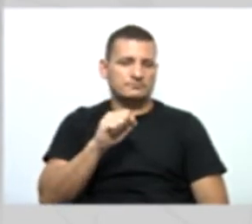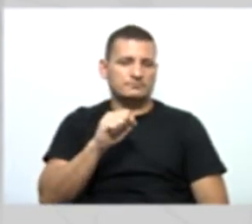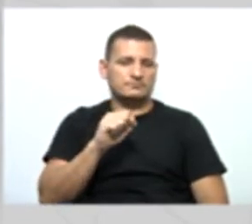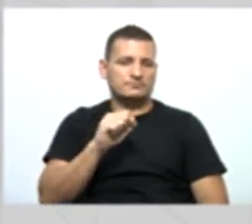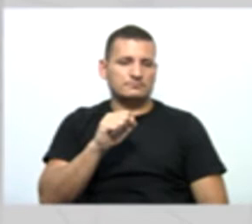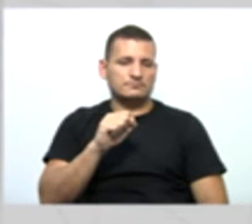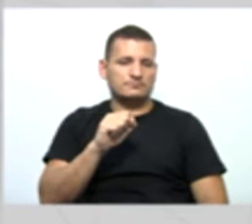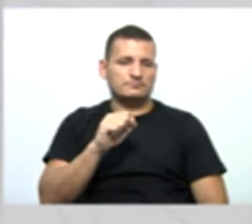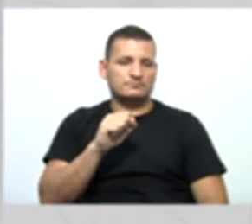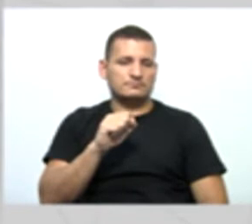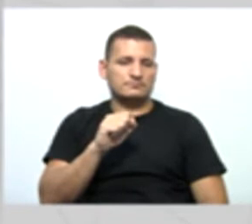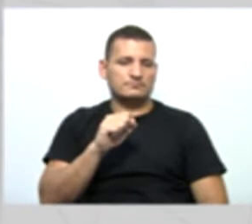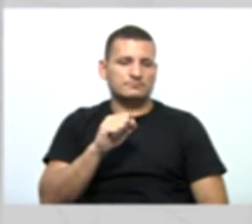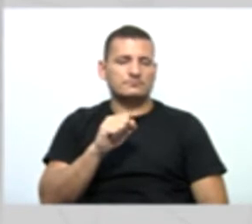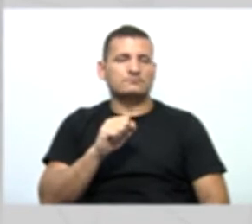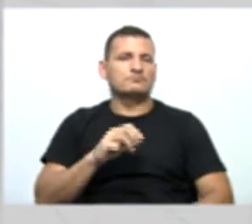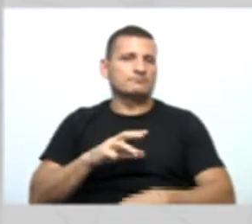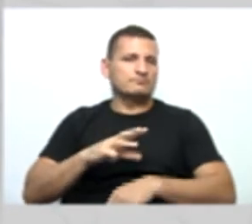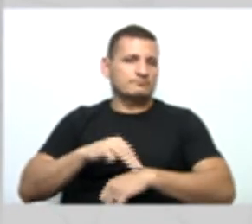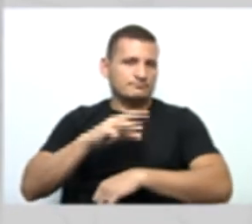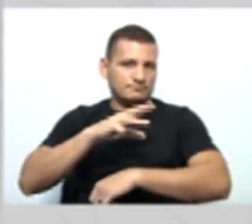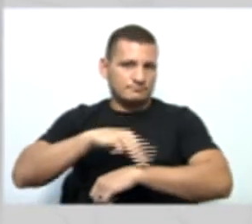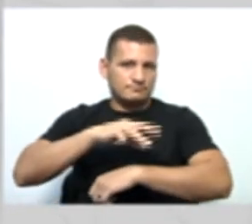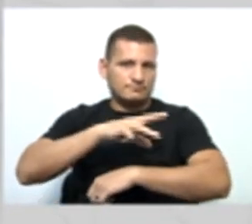a Belinha pode pular